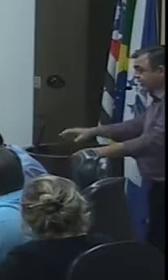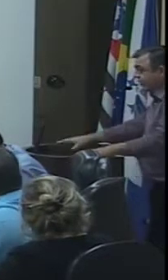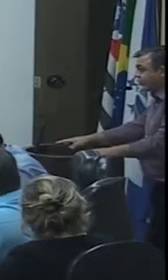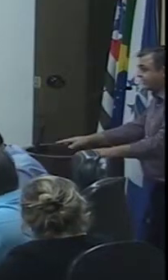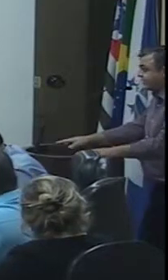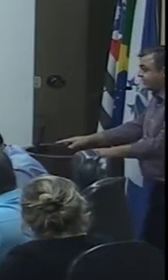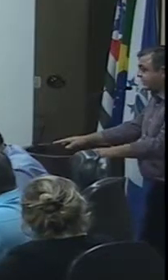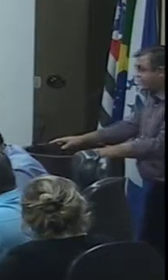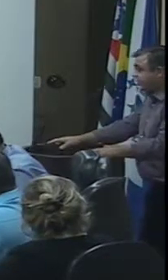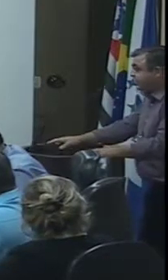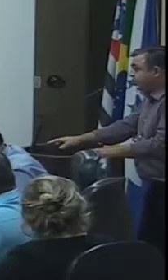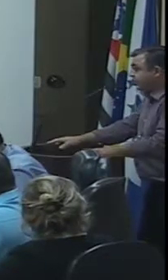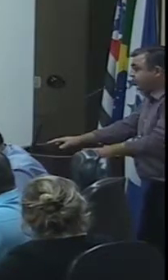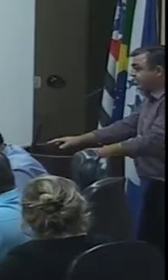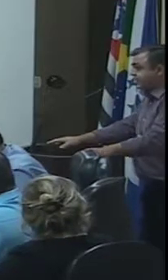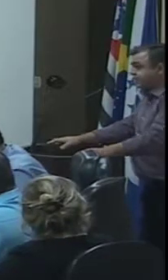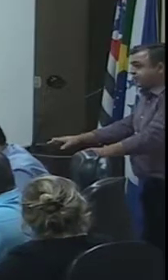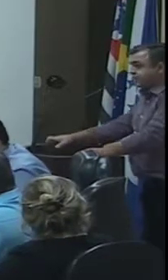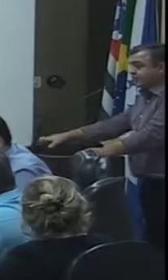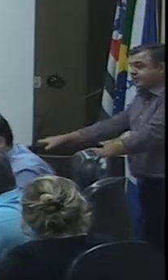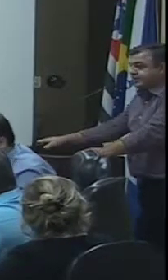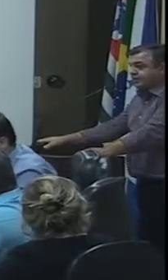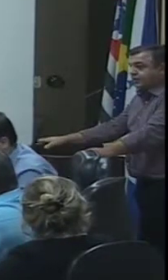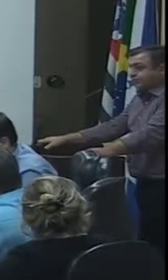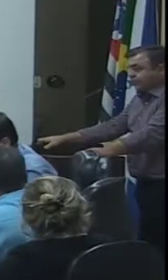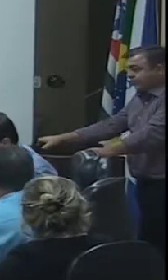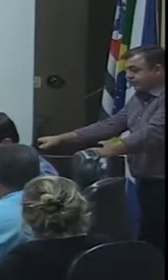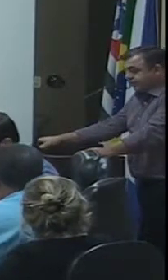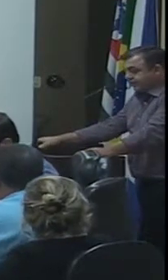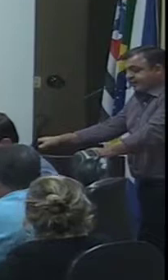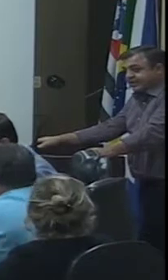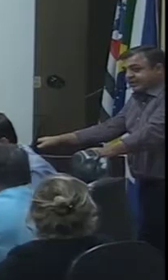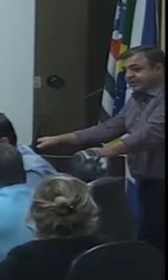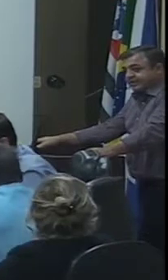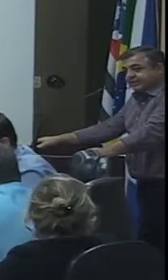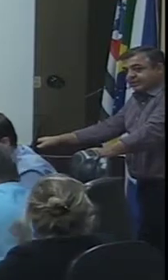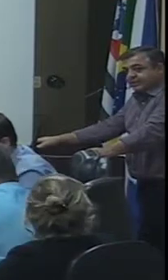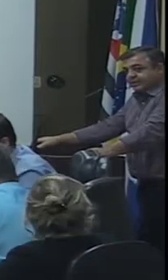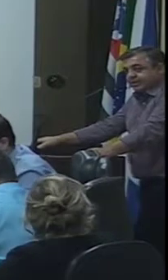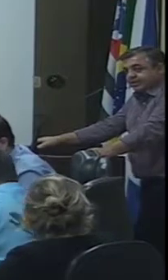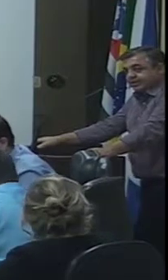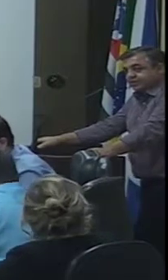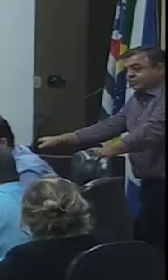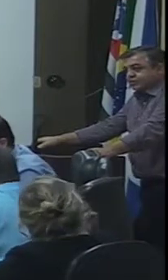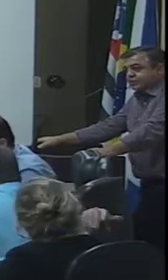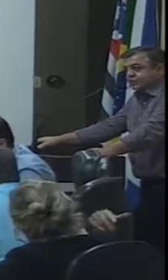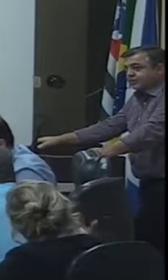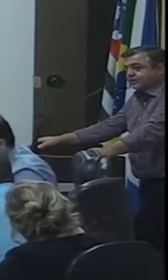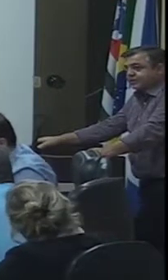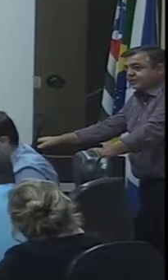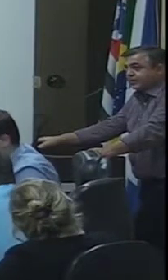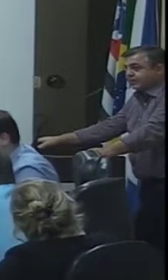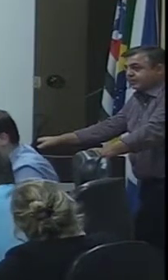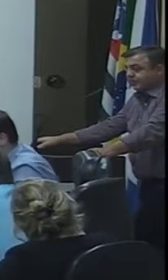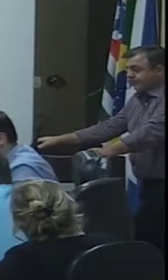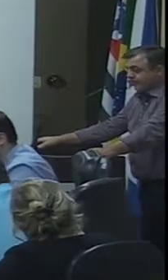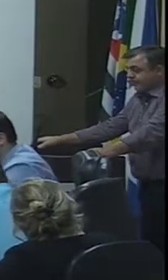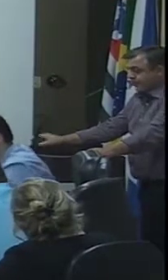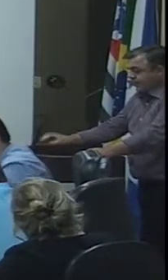vereadores, vereadoras, público presente, população que nos acompanha através de casa, através dos meios de